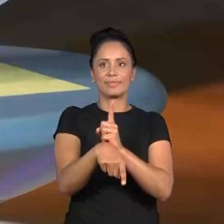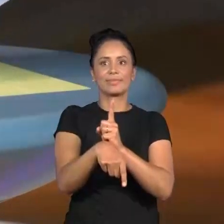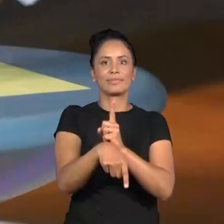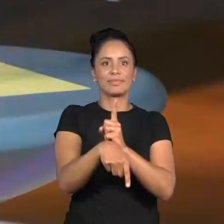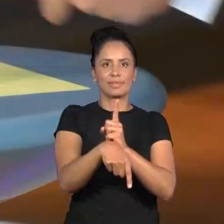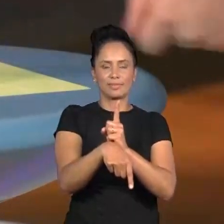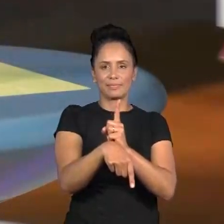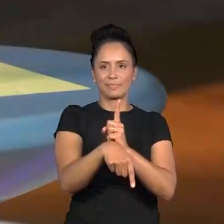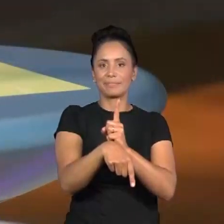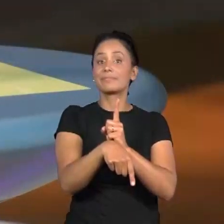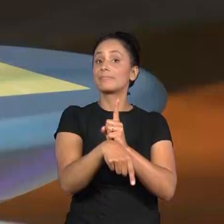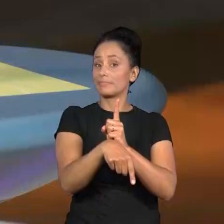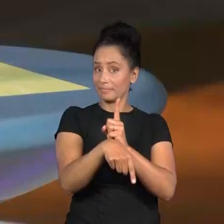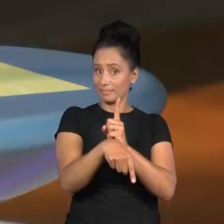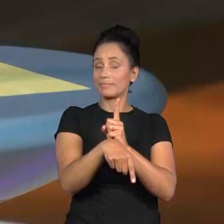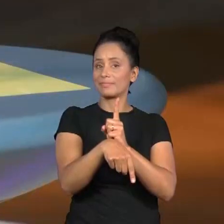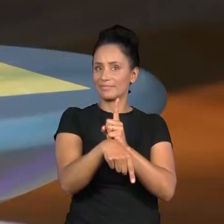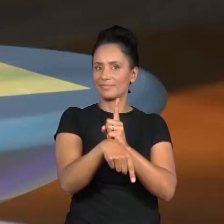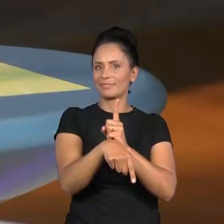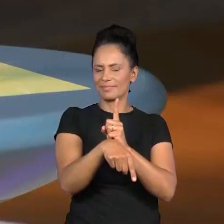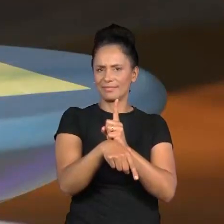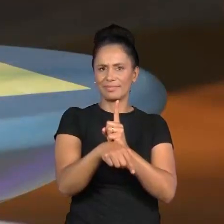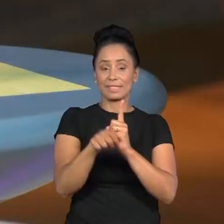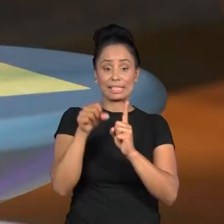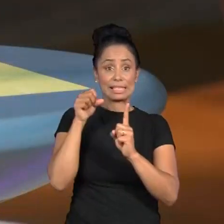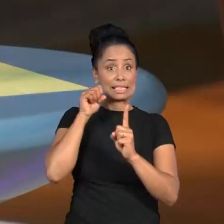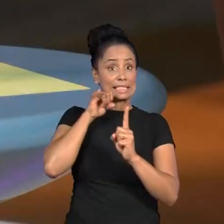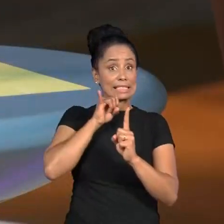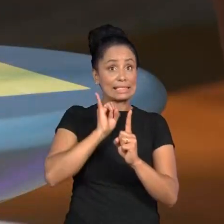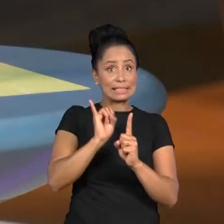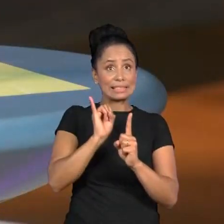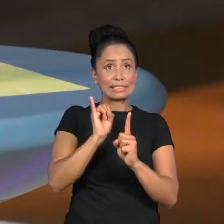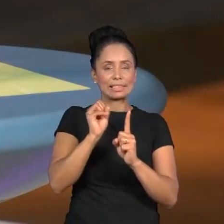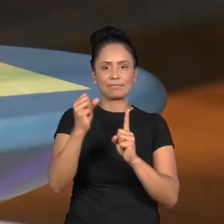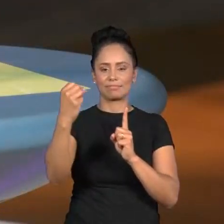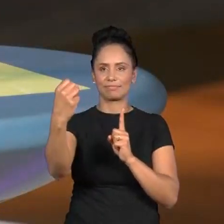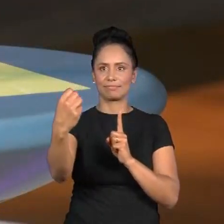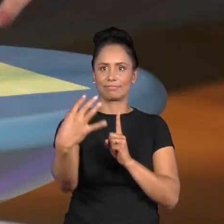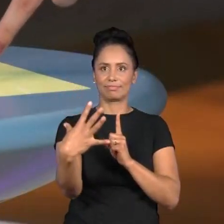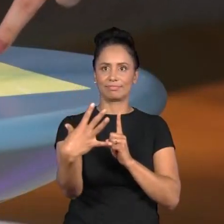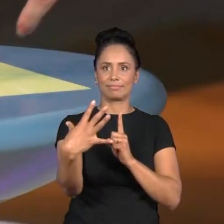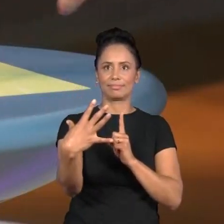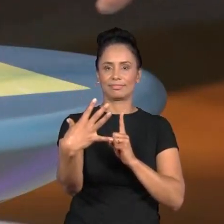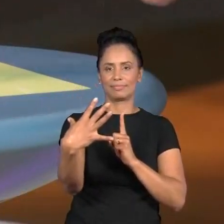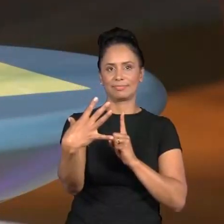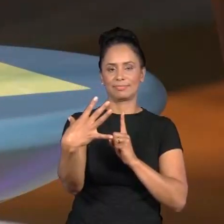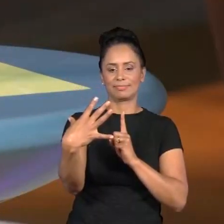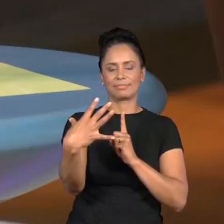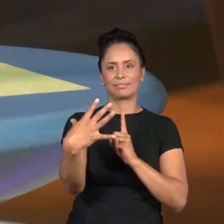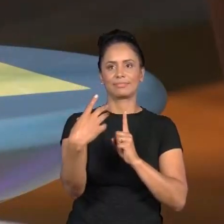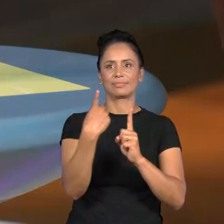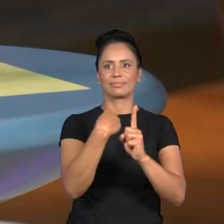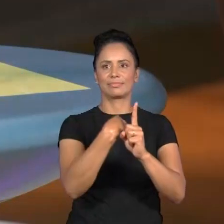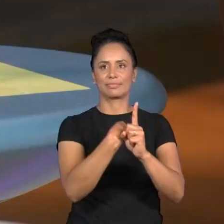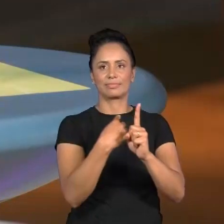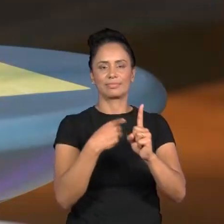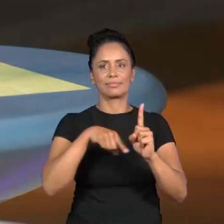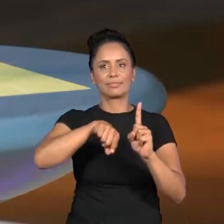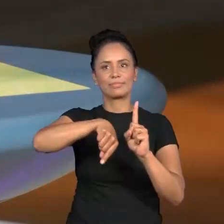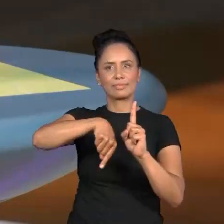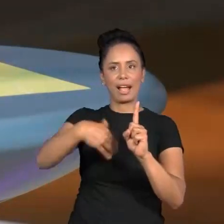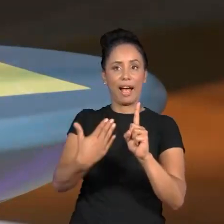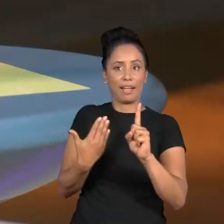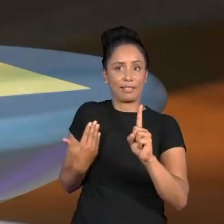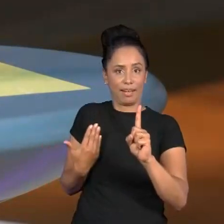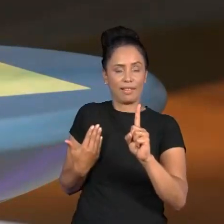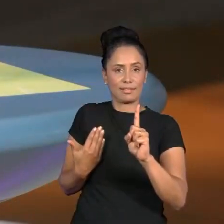olha só, embaixo dele. Se a luz vem de frente, então a sombra muda também de lugar. Ó,